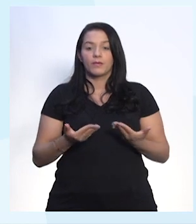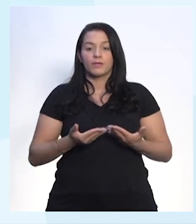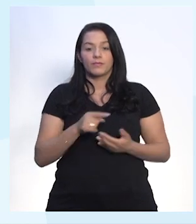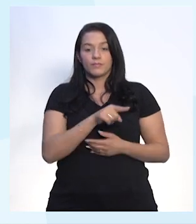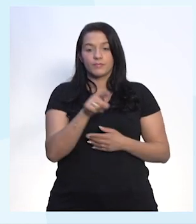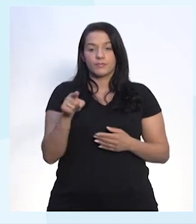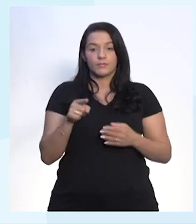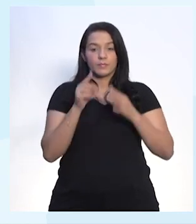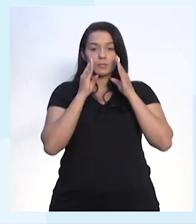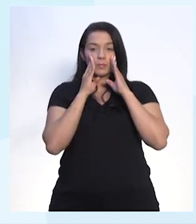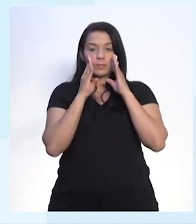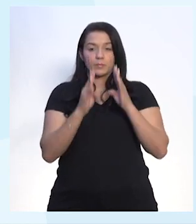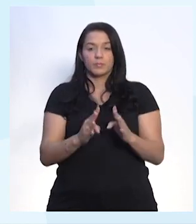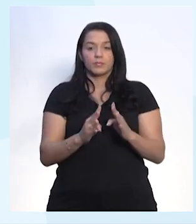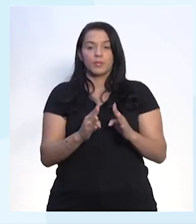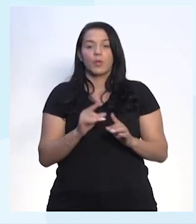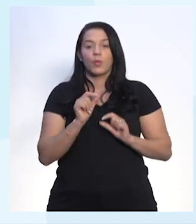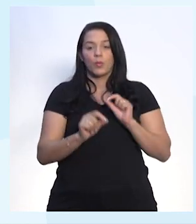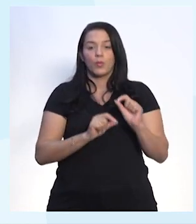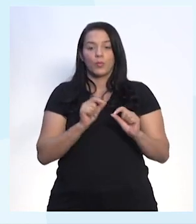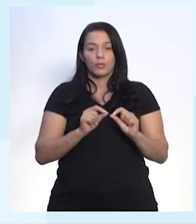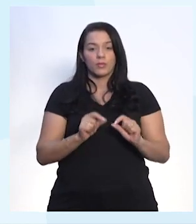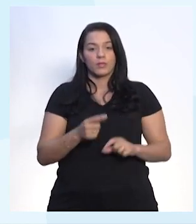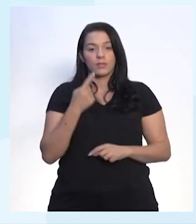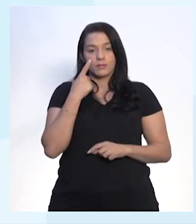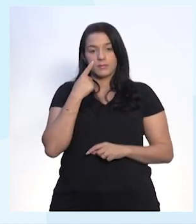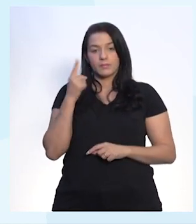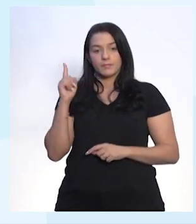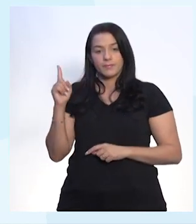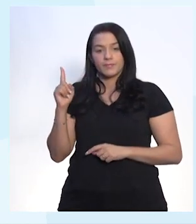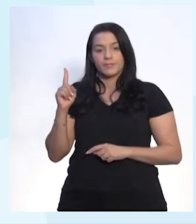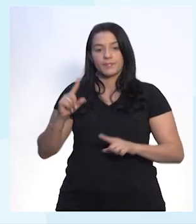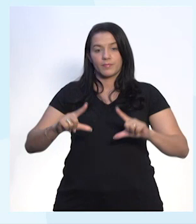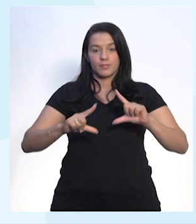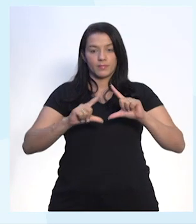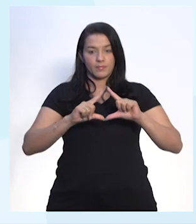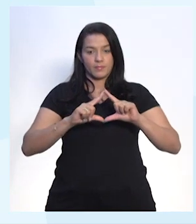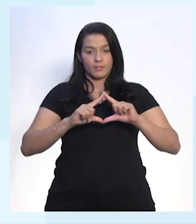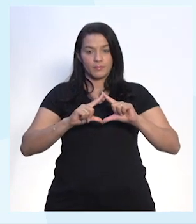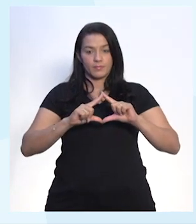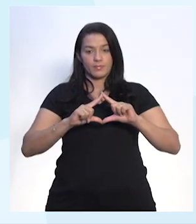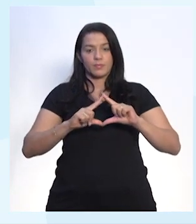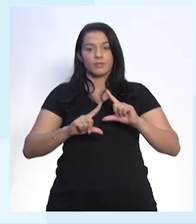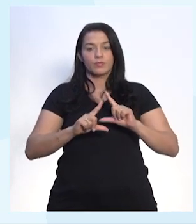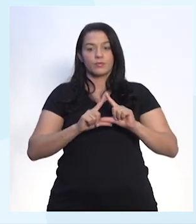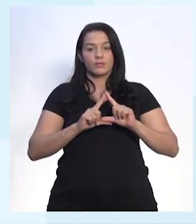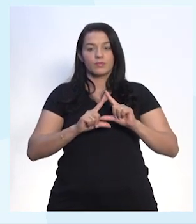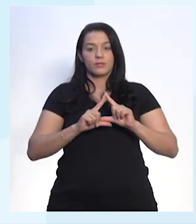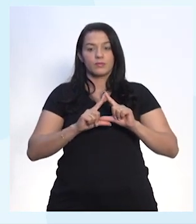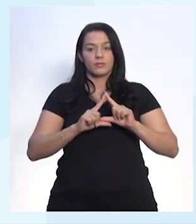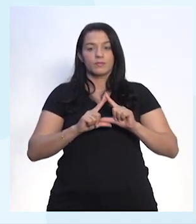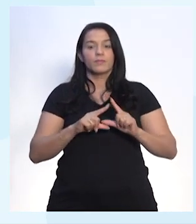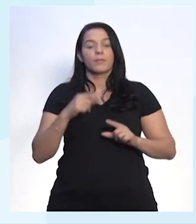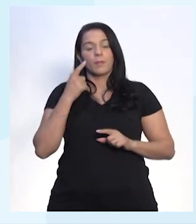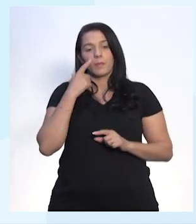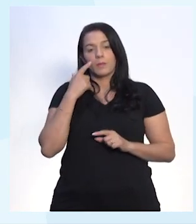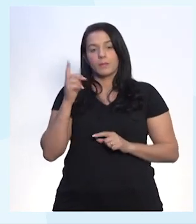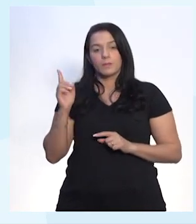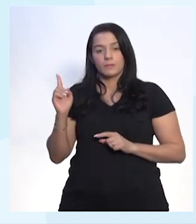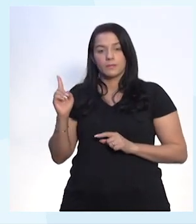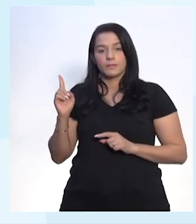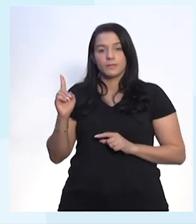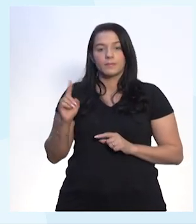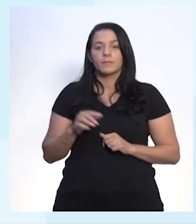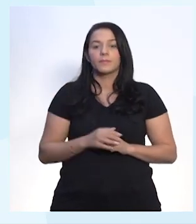bastante atenção nos triângulos, tá? Então, já vou até dar essa dica, quero que vocês prestem bastante atenção nos